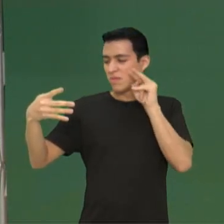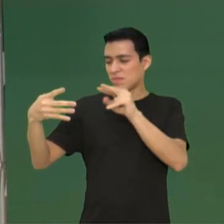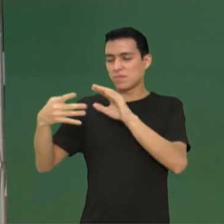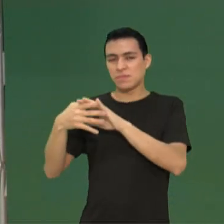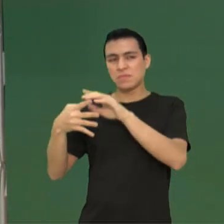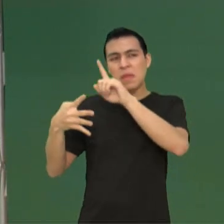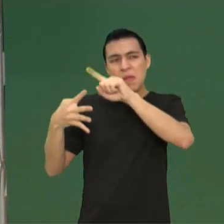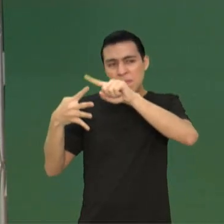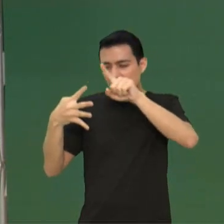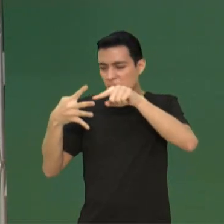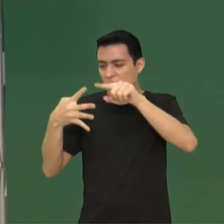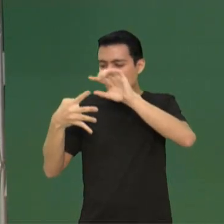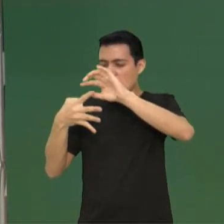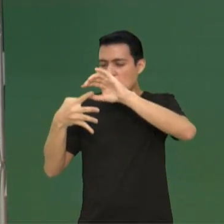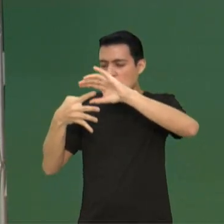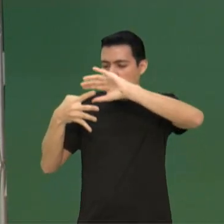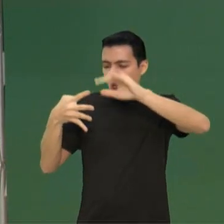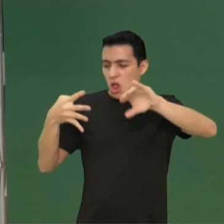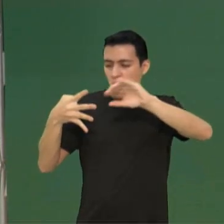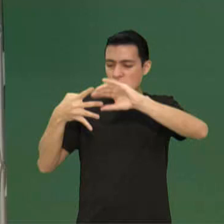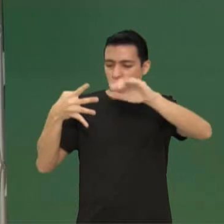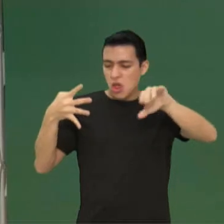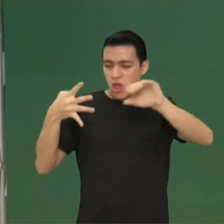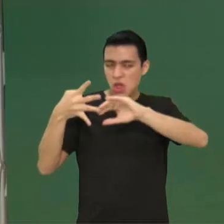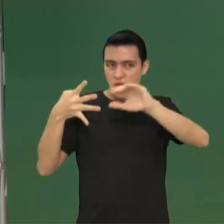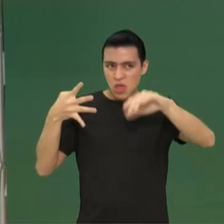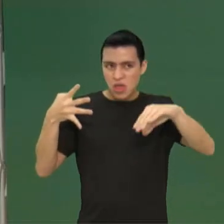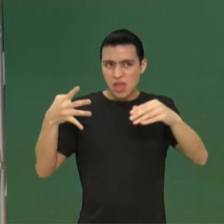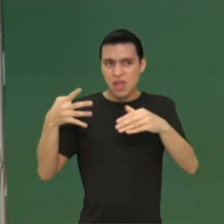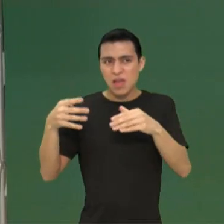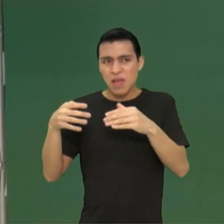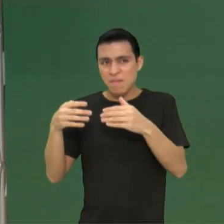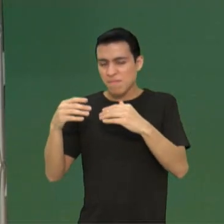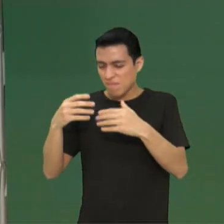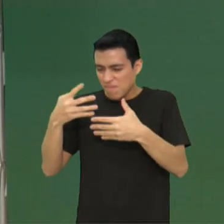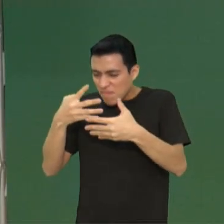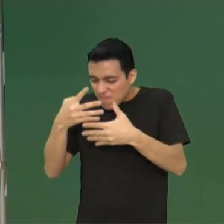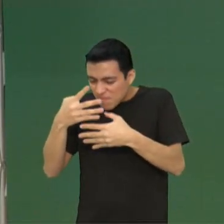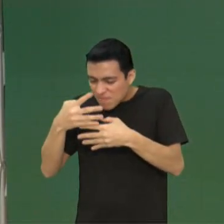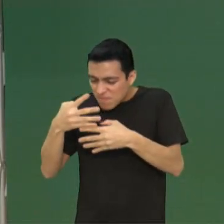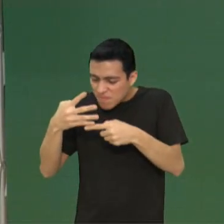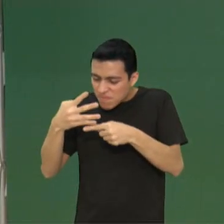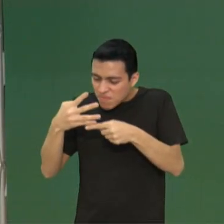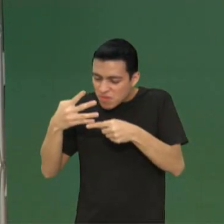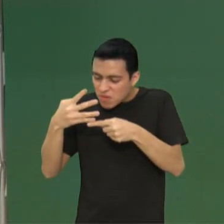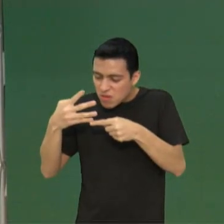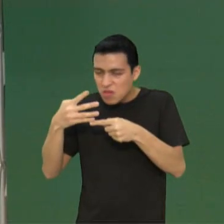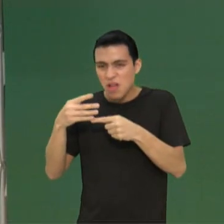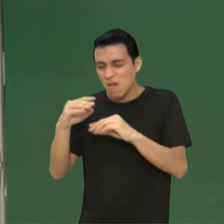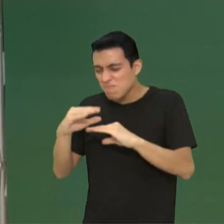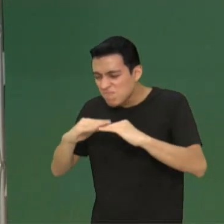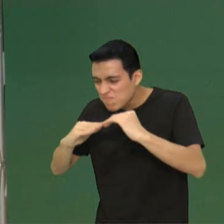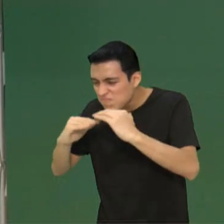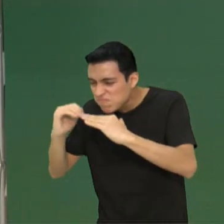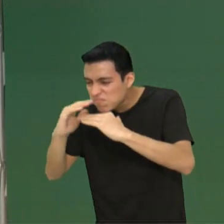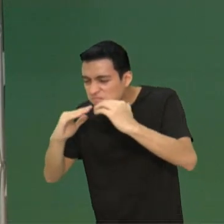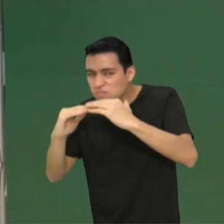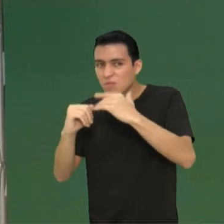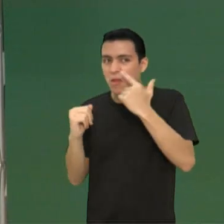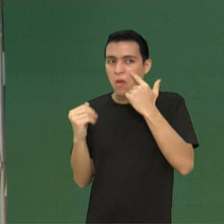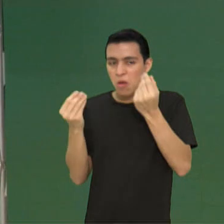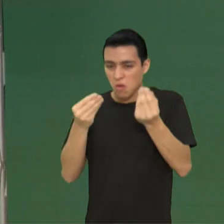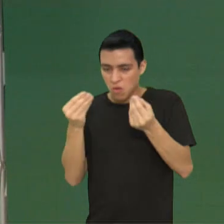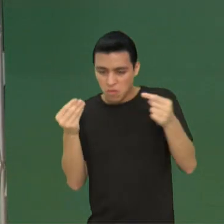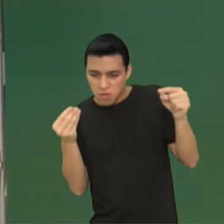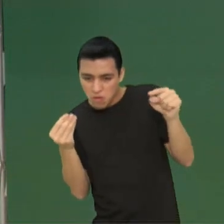Todas as bolsas que ele tem são curvadas, elas são encaixadinhas uma sobre a outra. Tem o lado por onde as substâncias entram